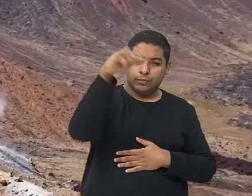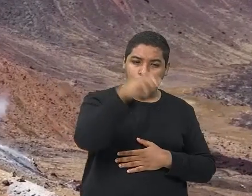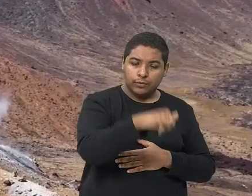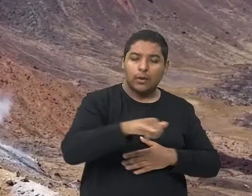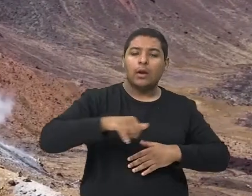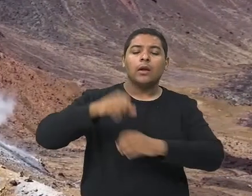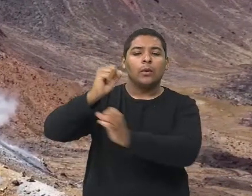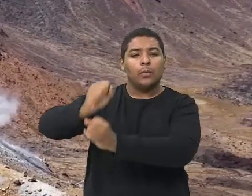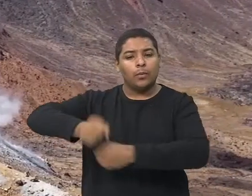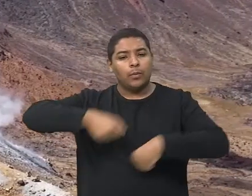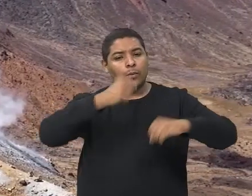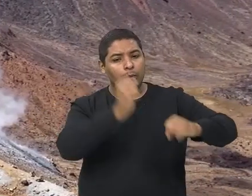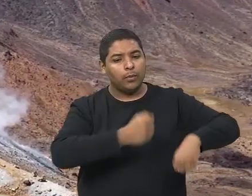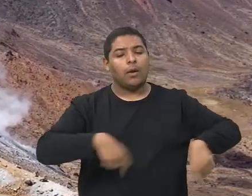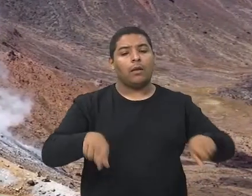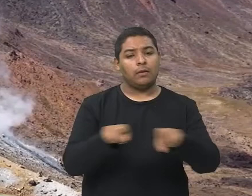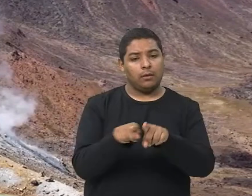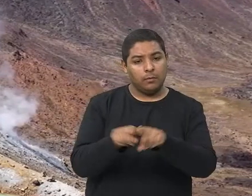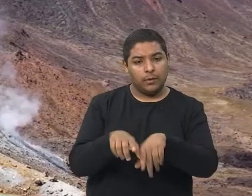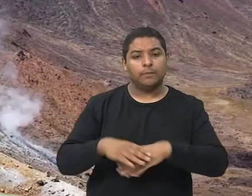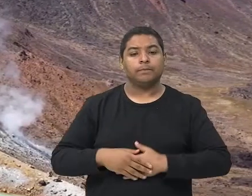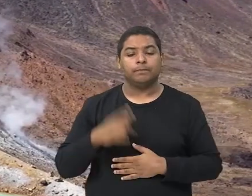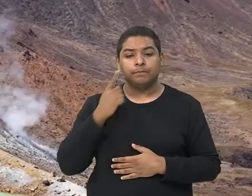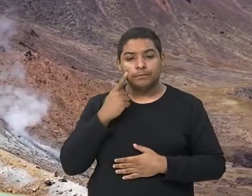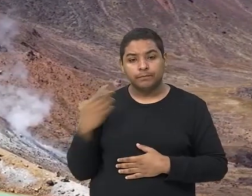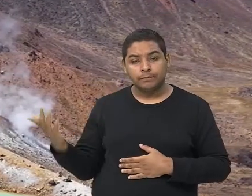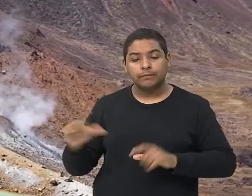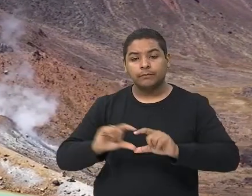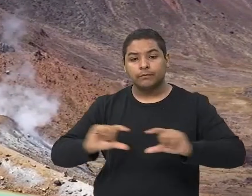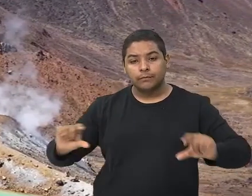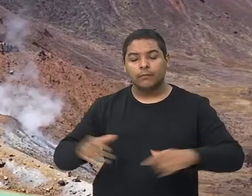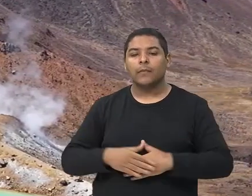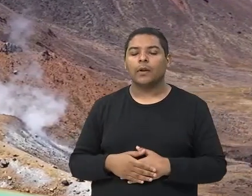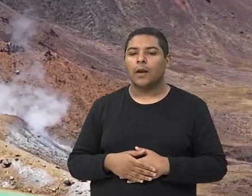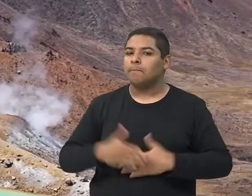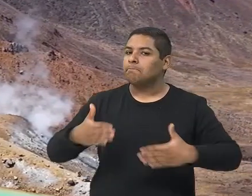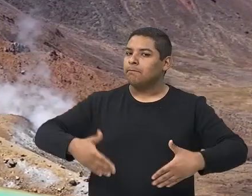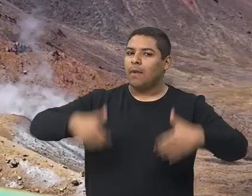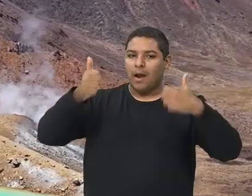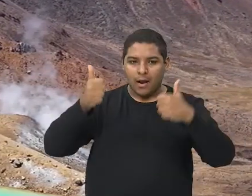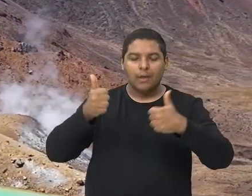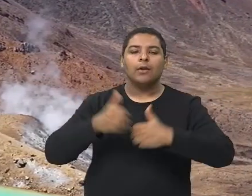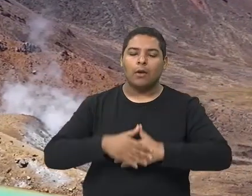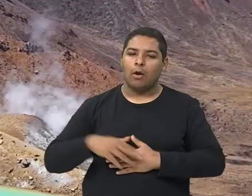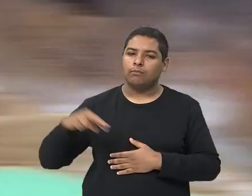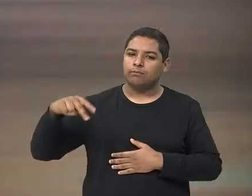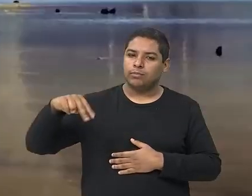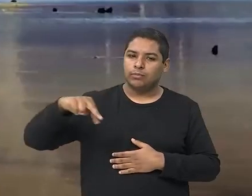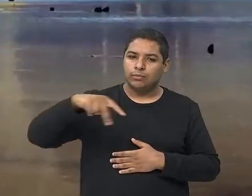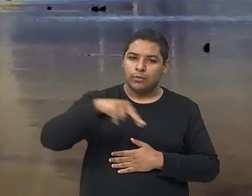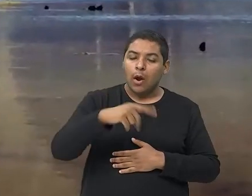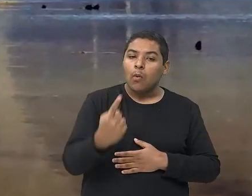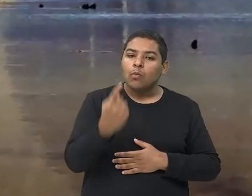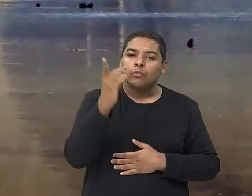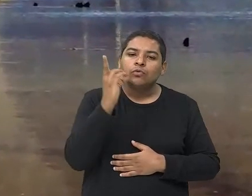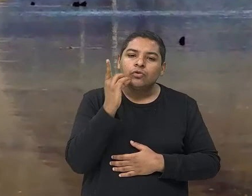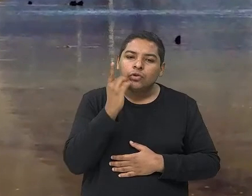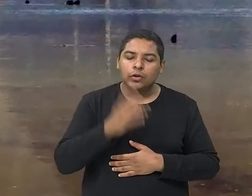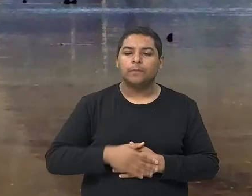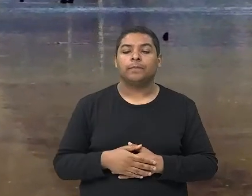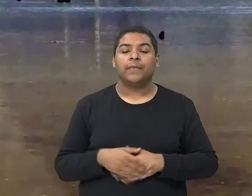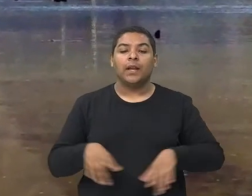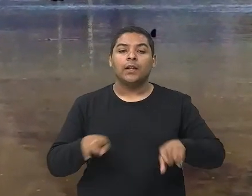A Tongariro Alpine Crossing é muitas vezes descrita como a melhor caminhada de um dia da Nova Zelândia. A trilha de